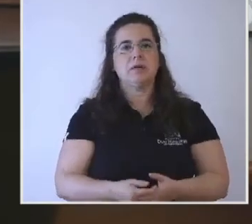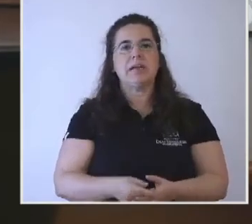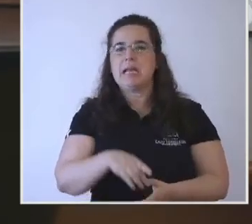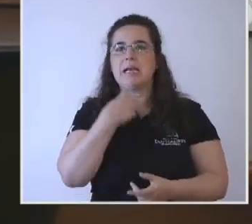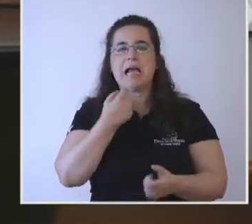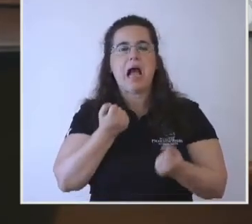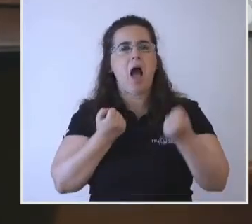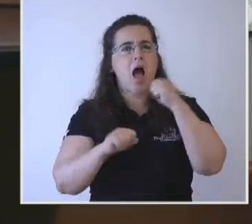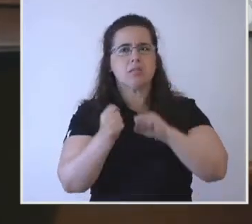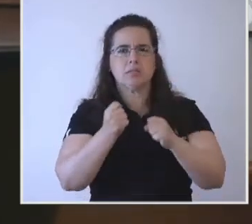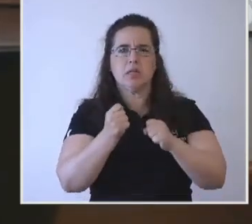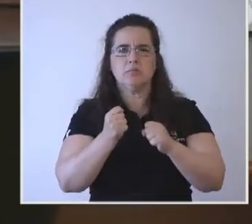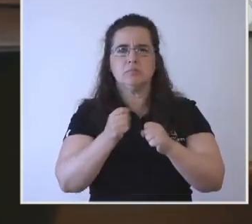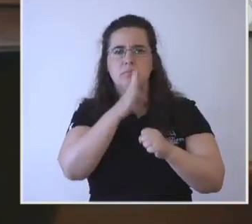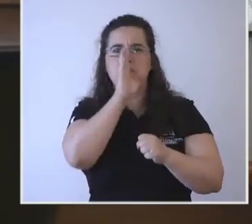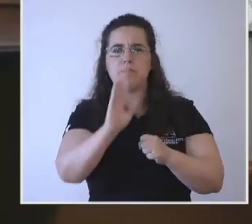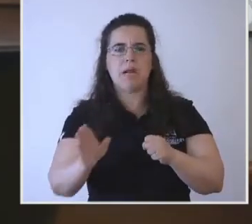Viver mais a missão